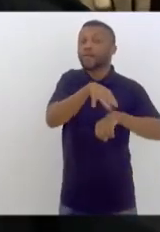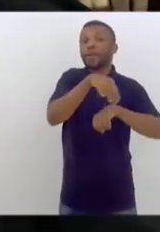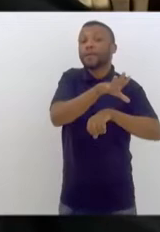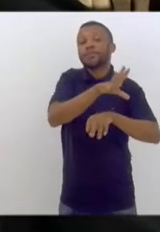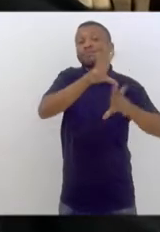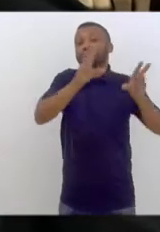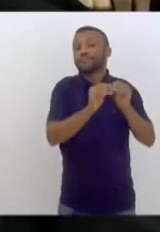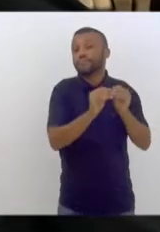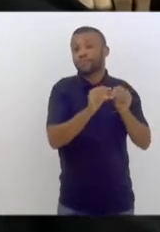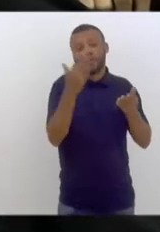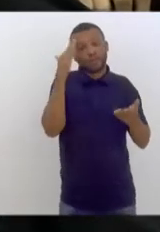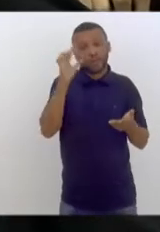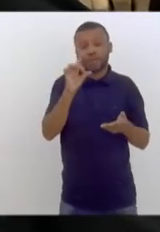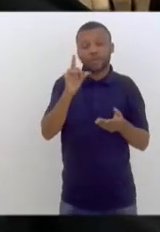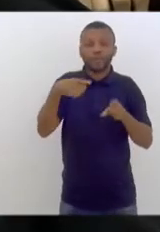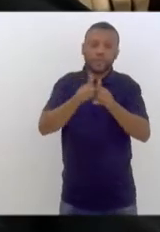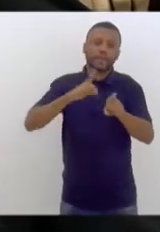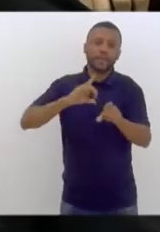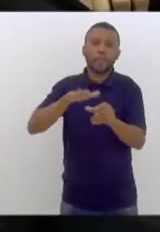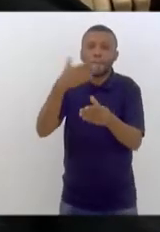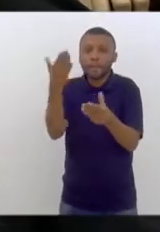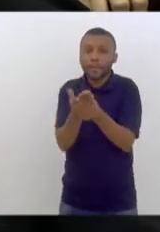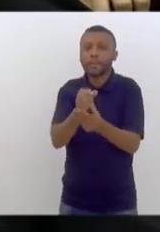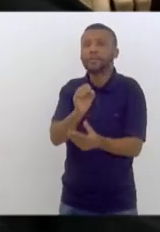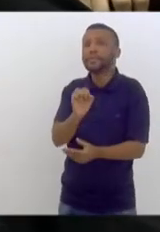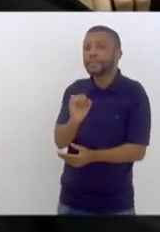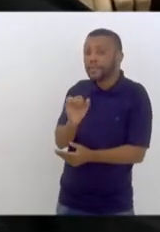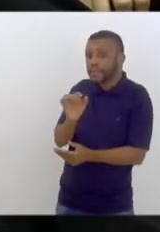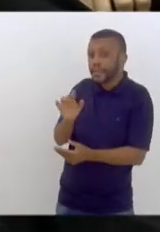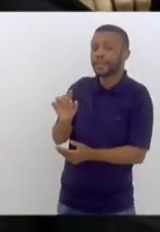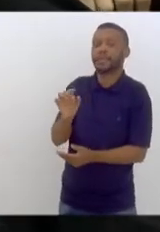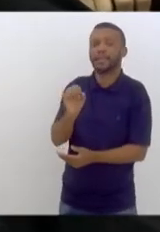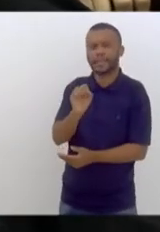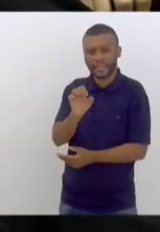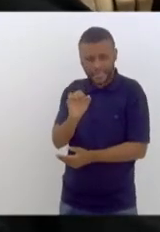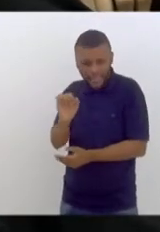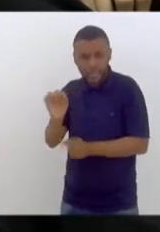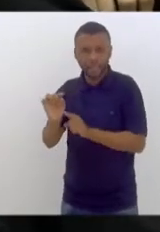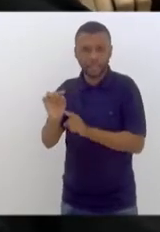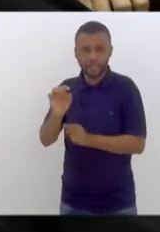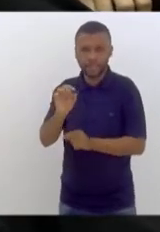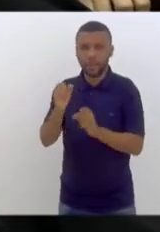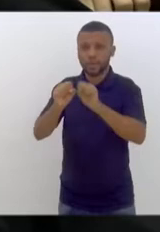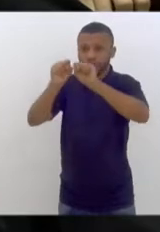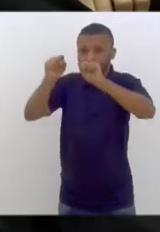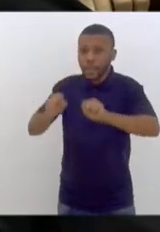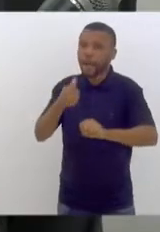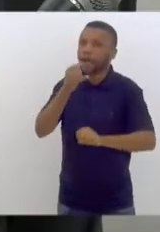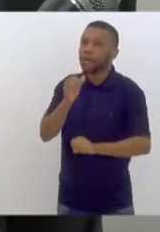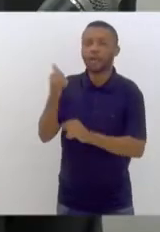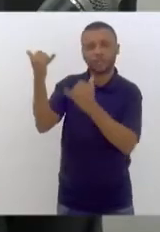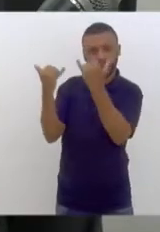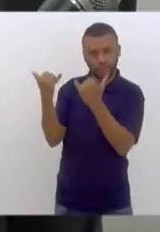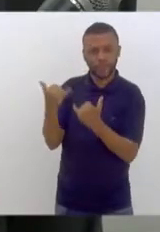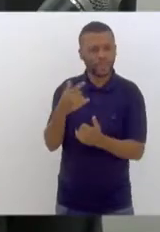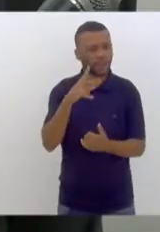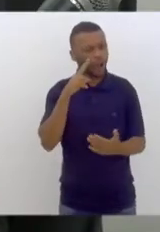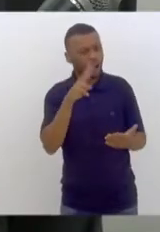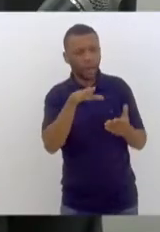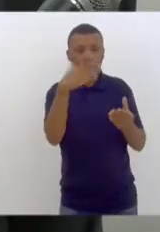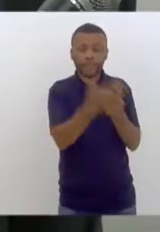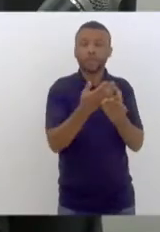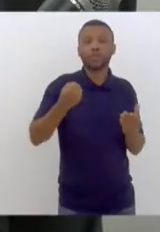Temos, inclusive, o processo 6, que não sei se o senhor tem conhecimento do seu número, mas posso passar. Não, eu li aqui o número, é o